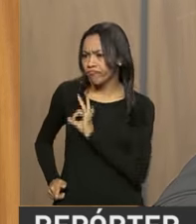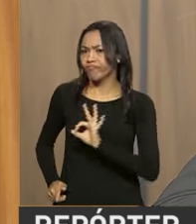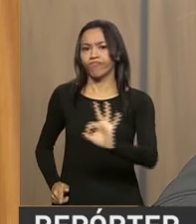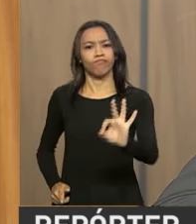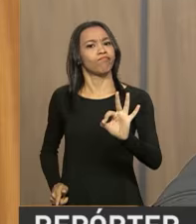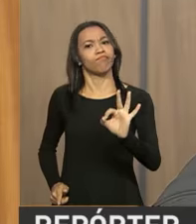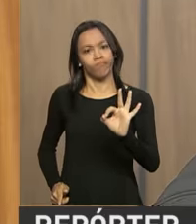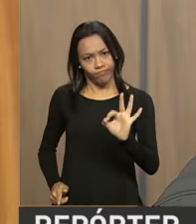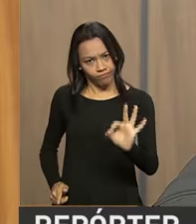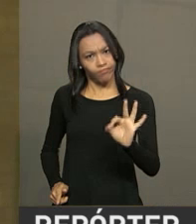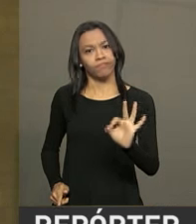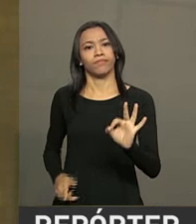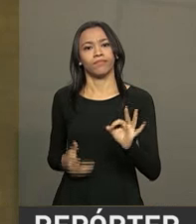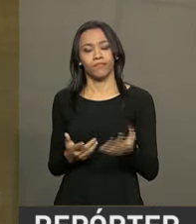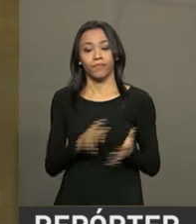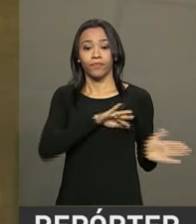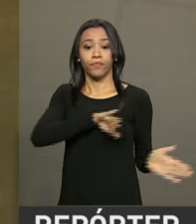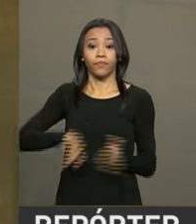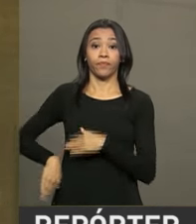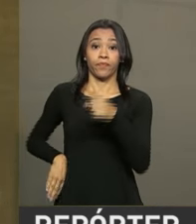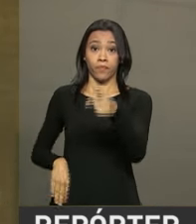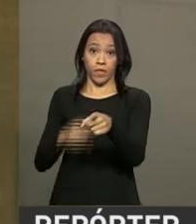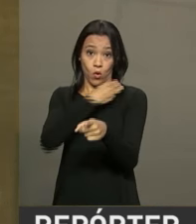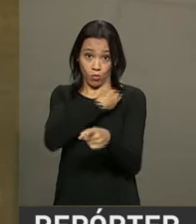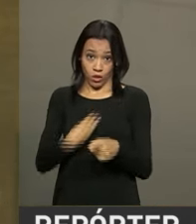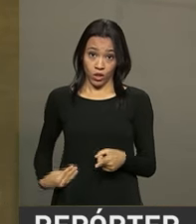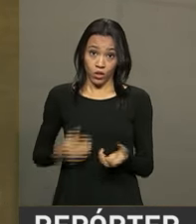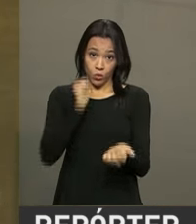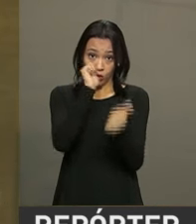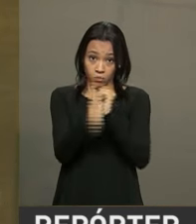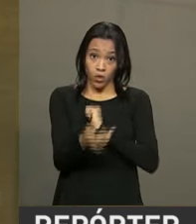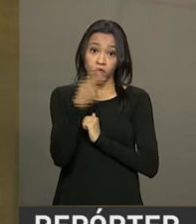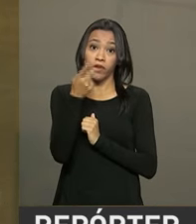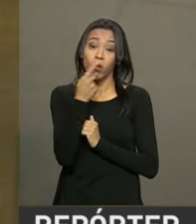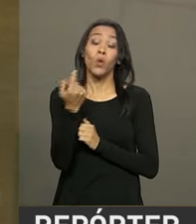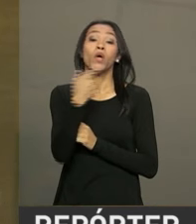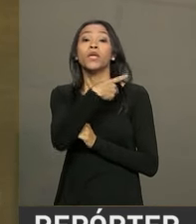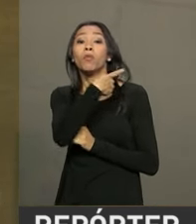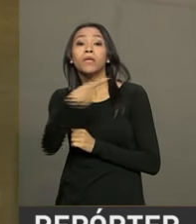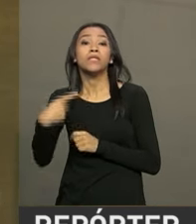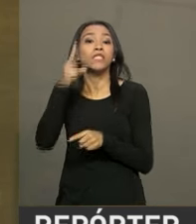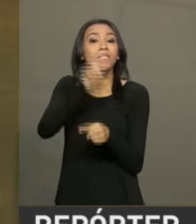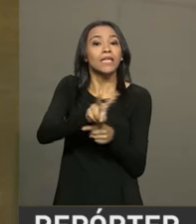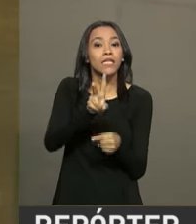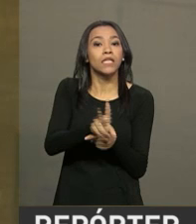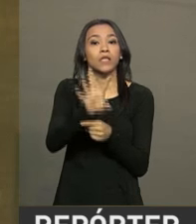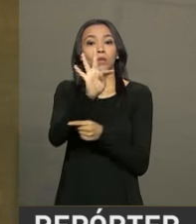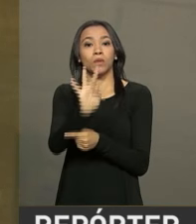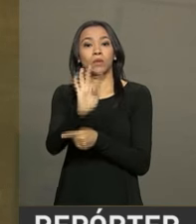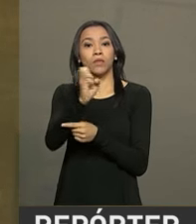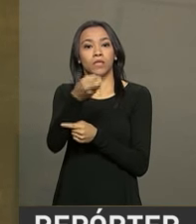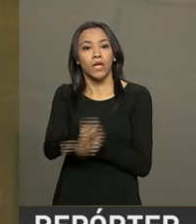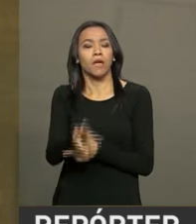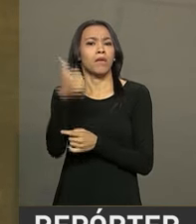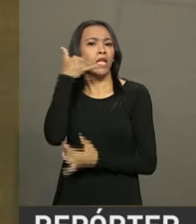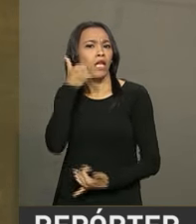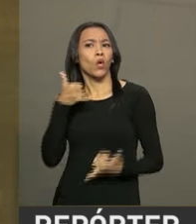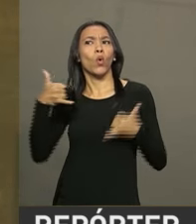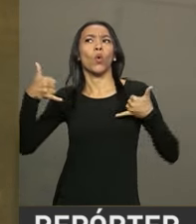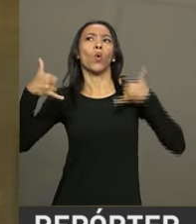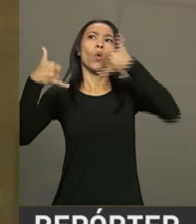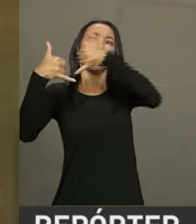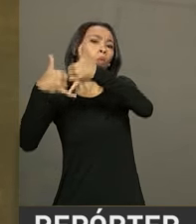absolutamente positiva. O ministro do Esporte também disse que o presidente interino Michel Temer ligou na tarde dessa segunda-feira